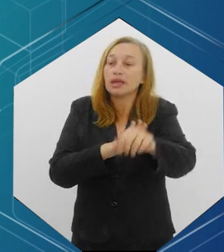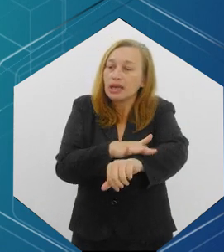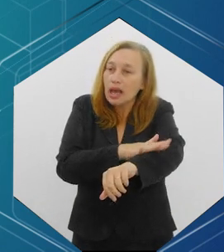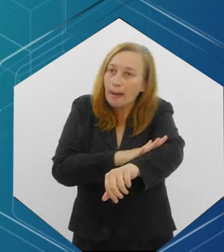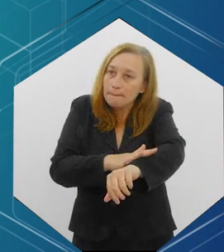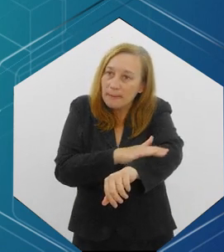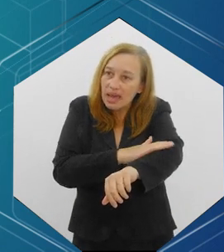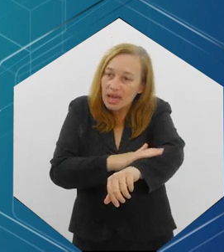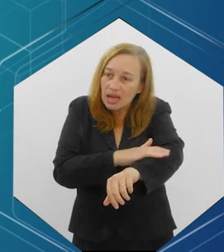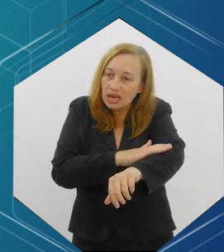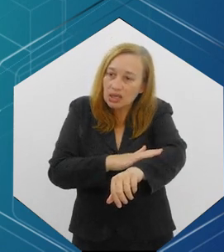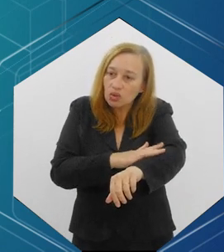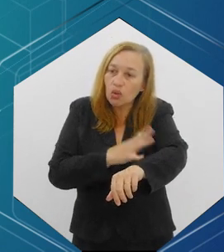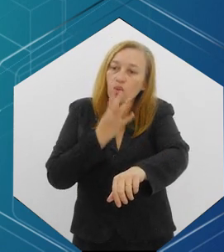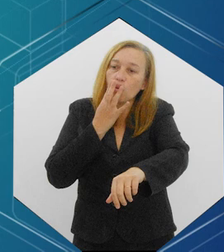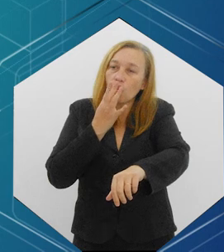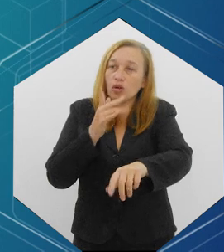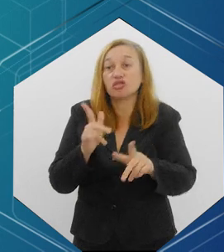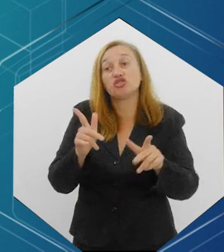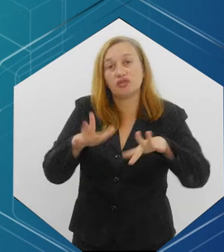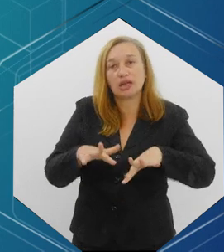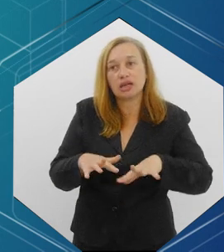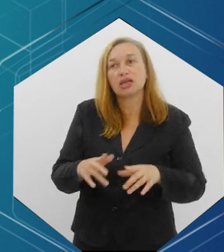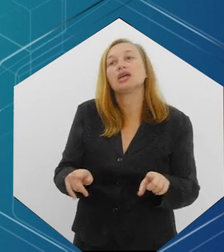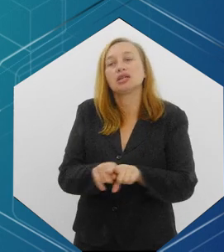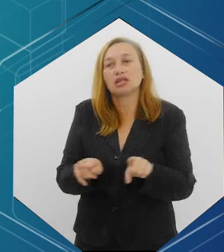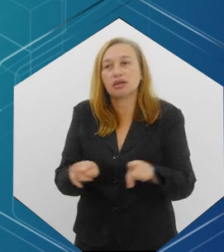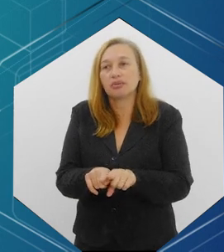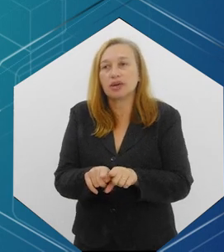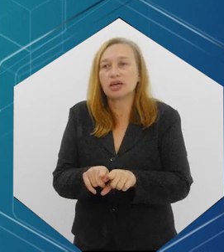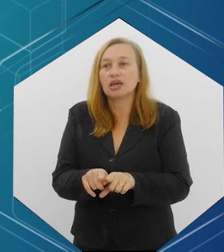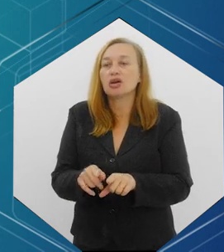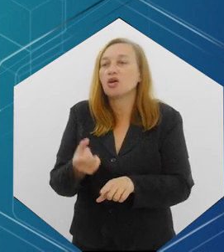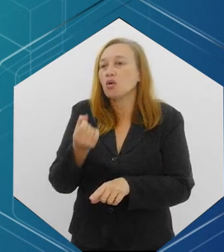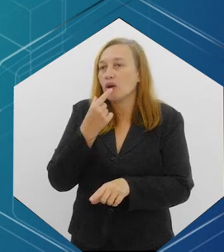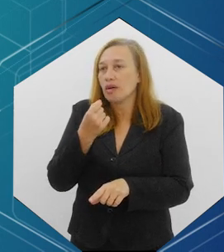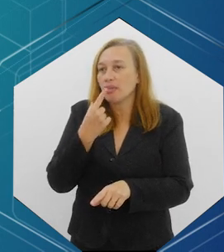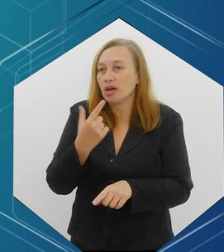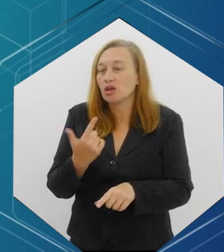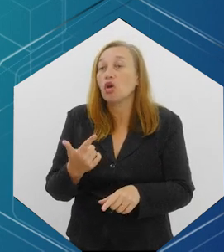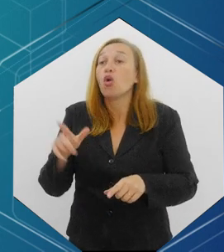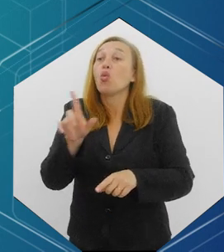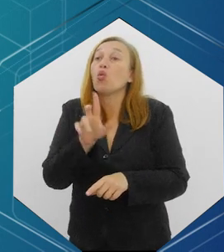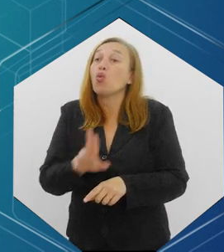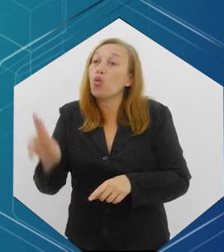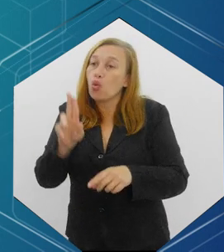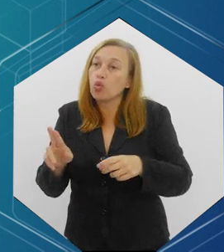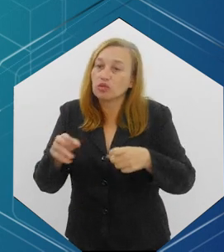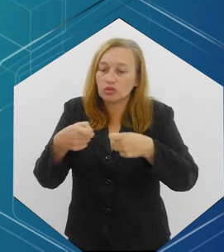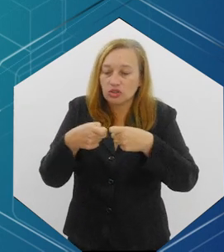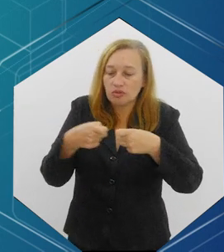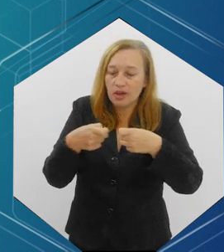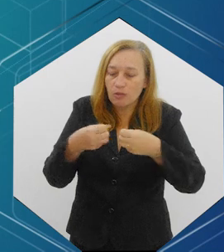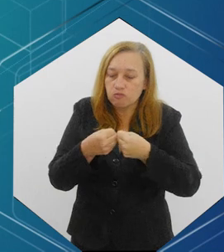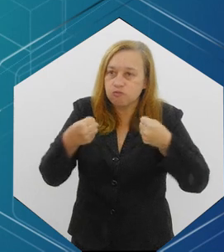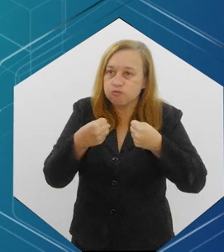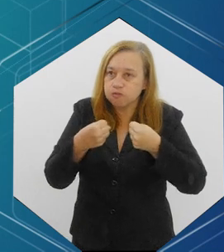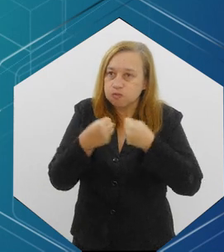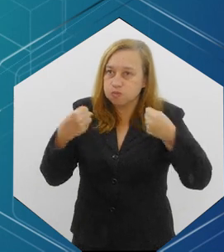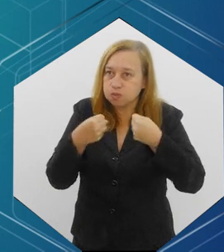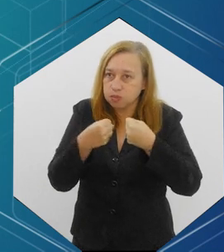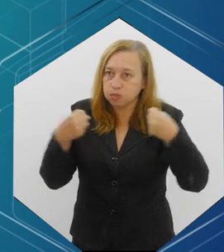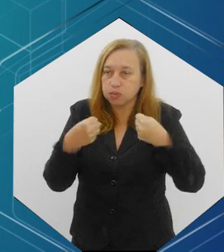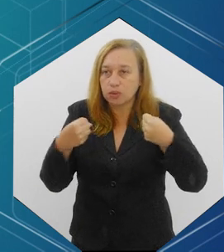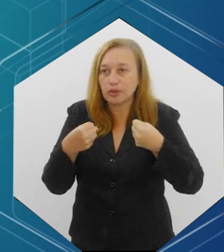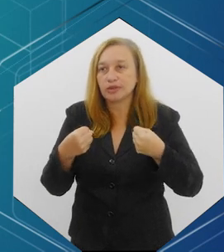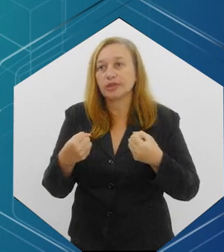pele com o tempo, né? E, além do anticoagulante, o uso de meias elásticas, que a grande maioria